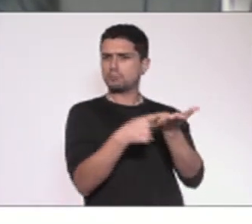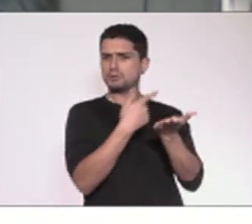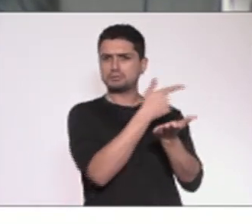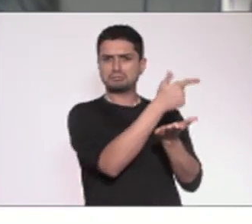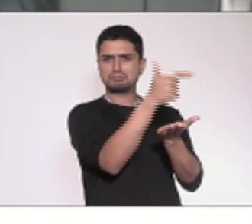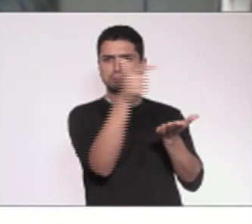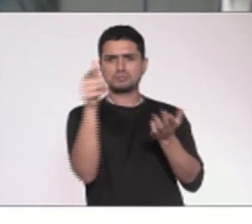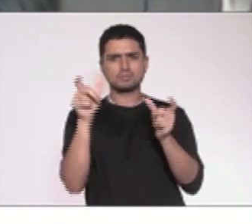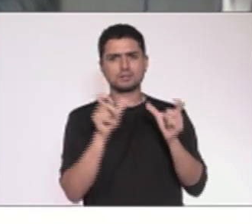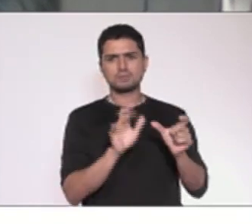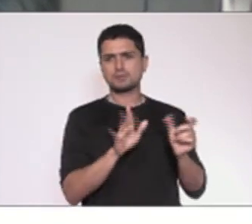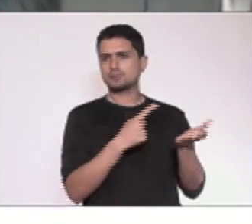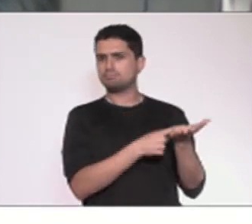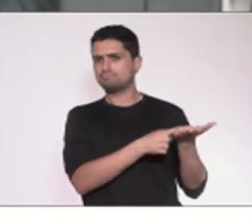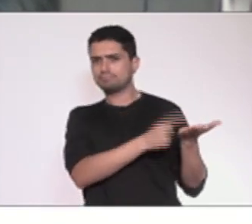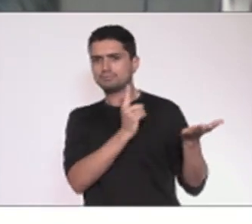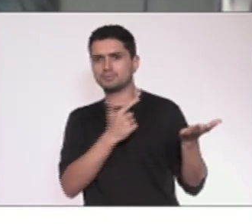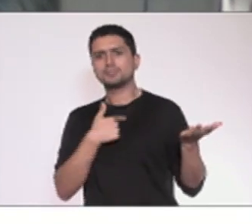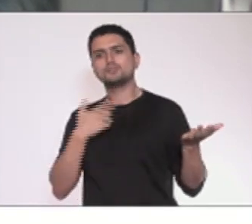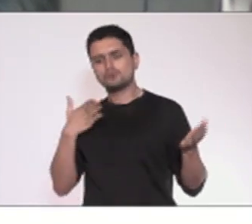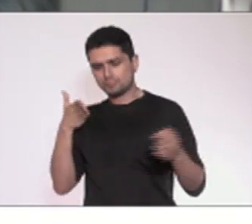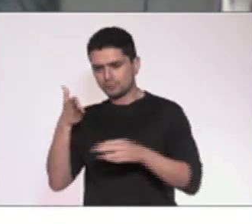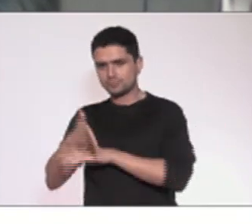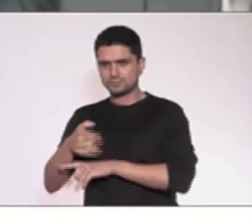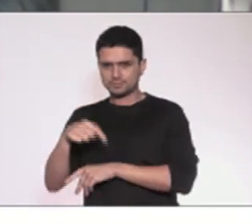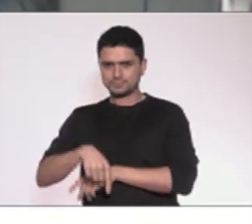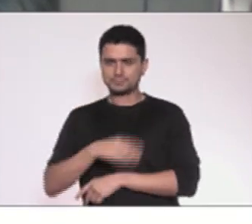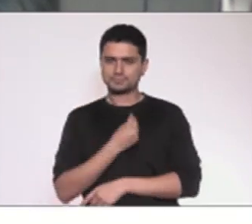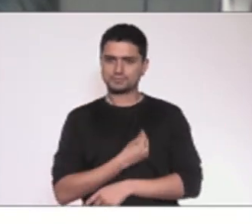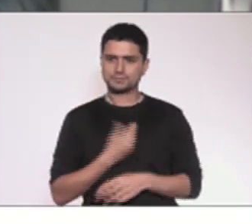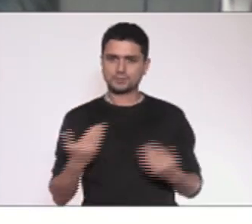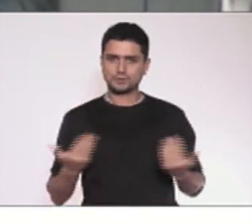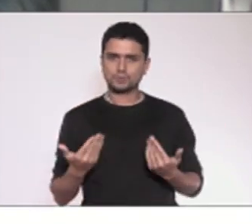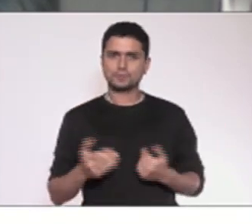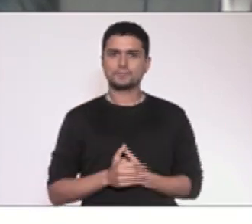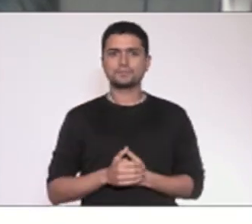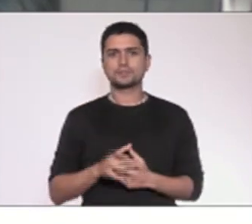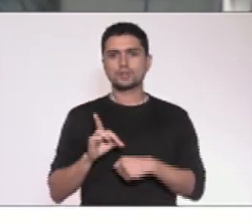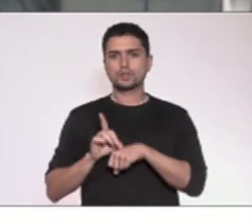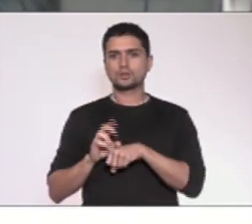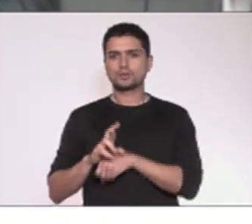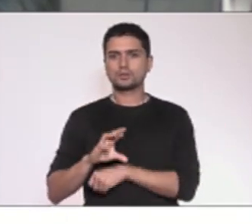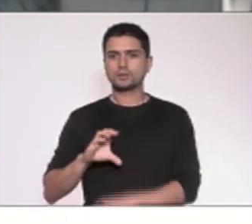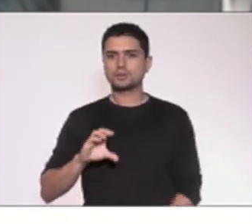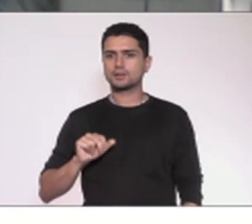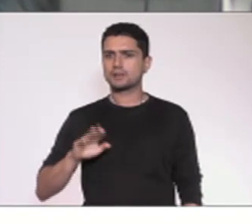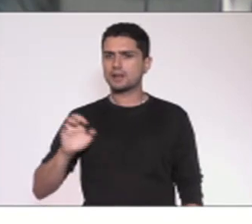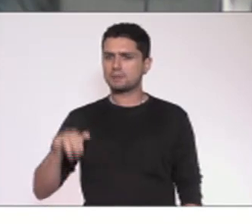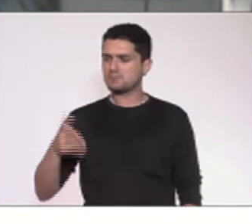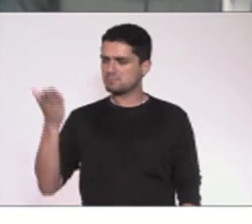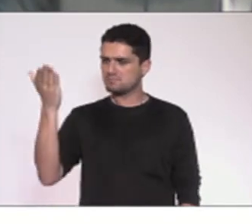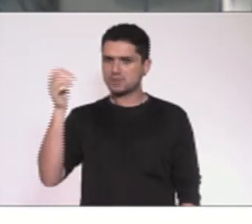lugar, mas eu estaria aqui no dia de hoje. Carmen é uma pessoa extremamente